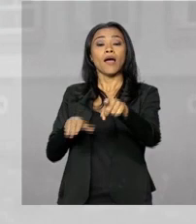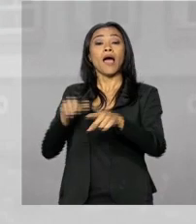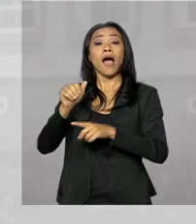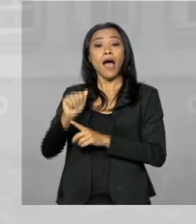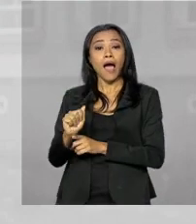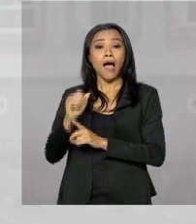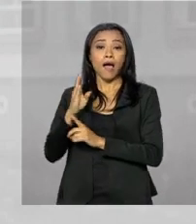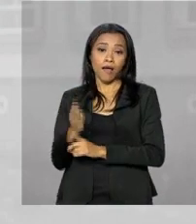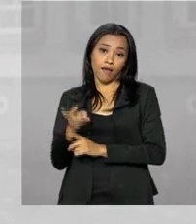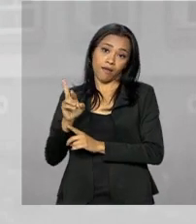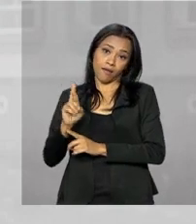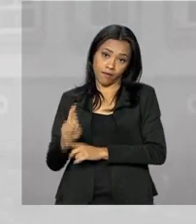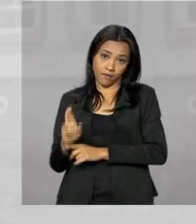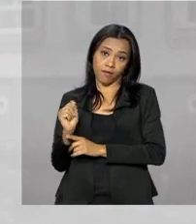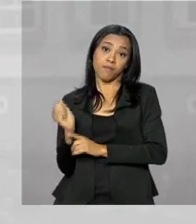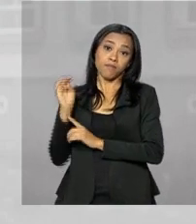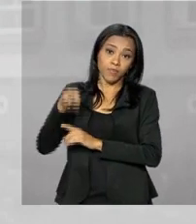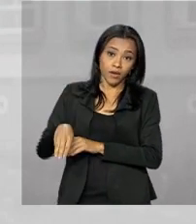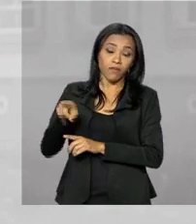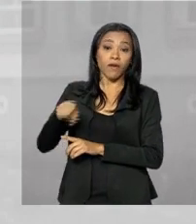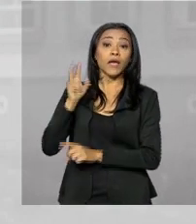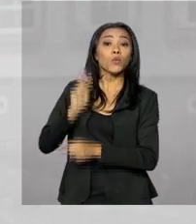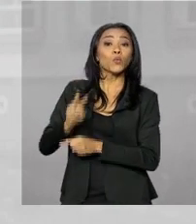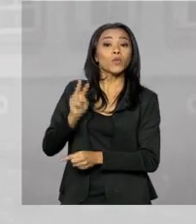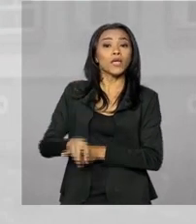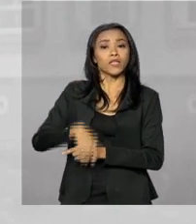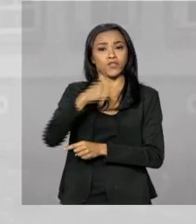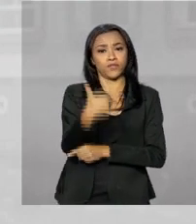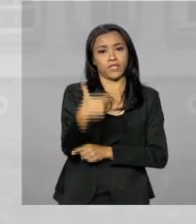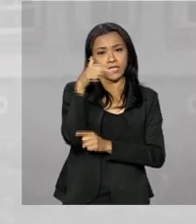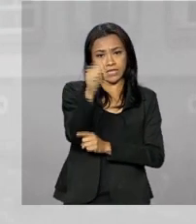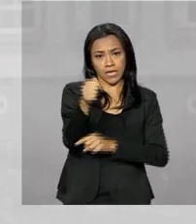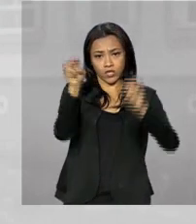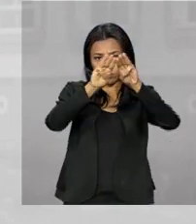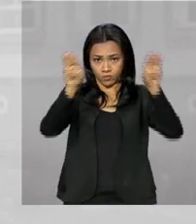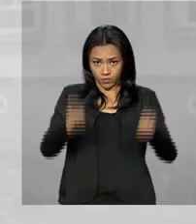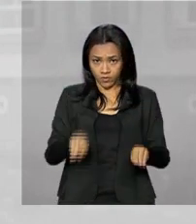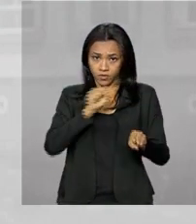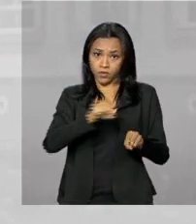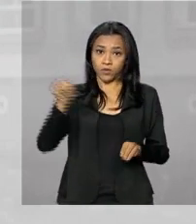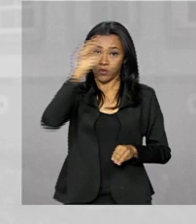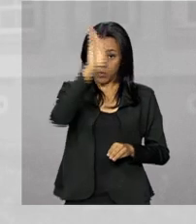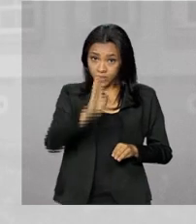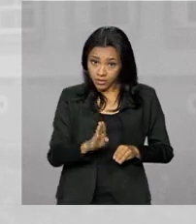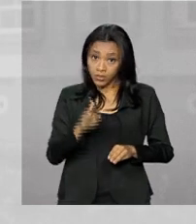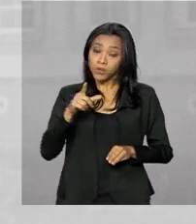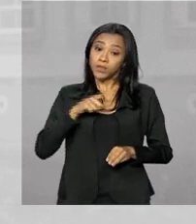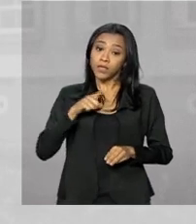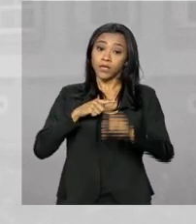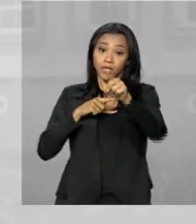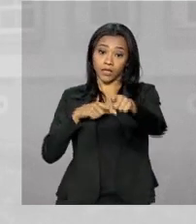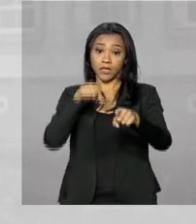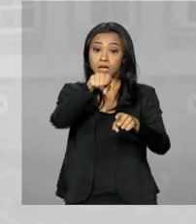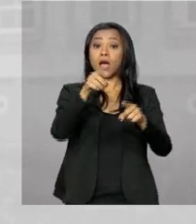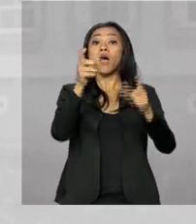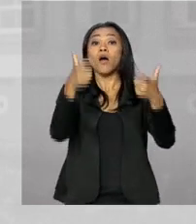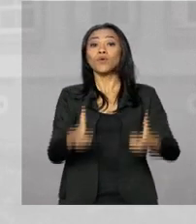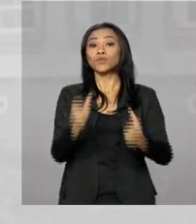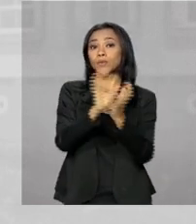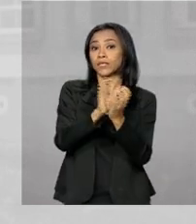branco vai cuidar de 27 museus federais e seus acervos entre eles estão o museu da abolição no